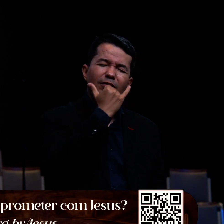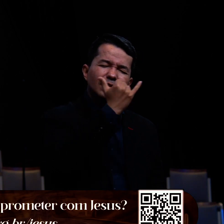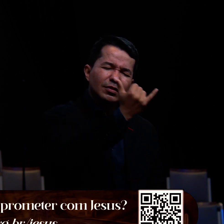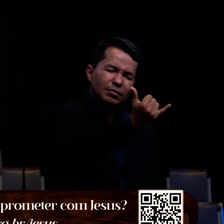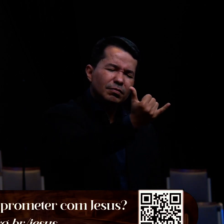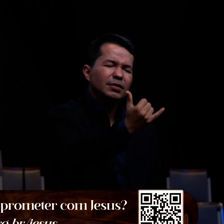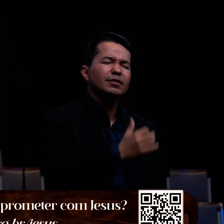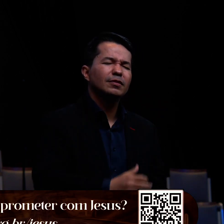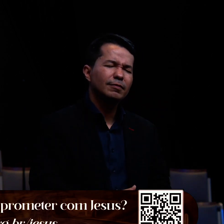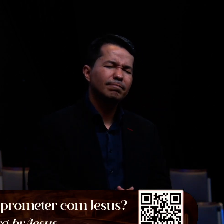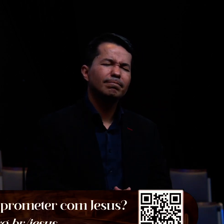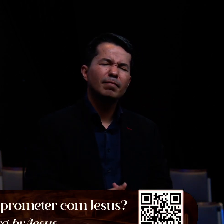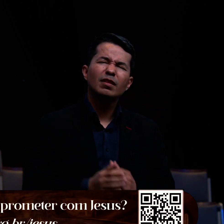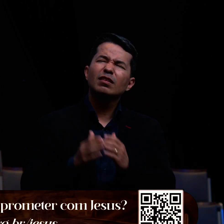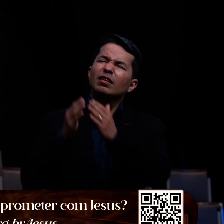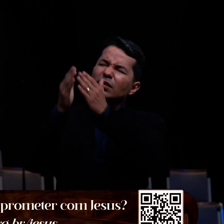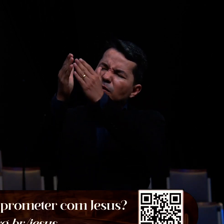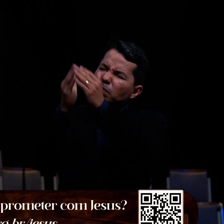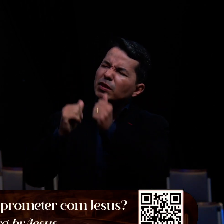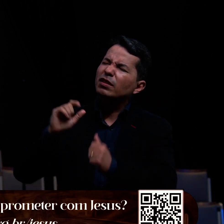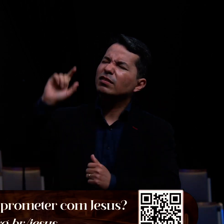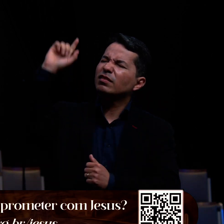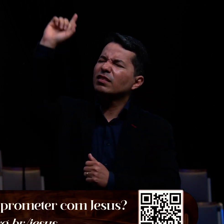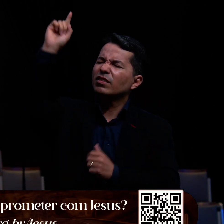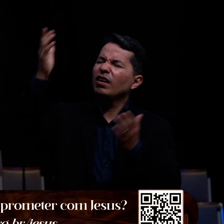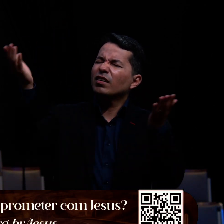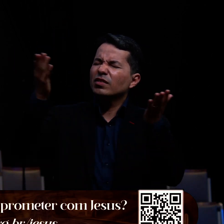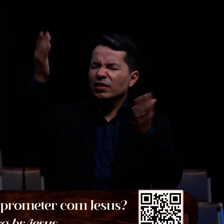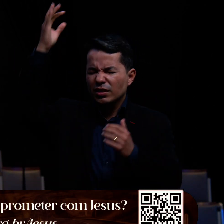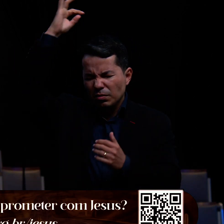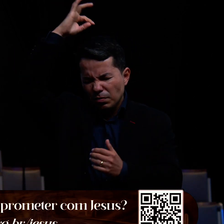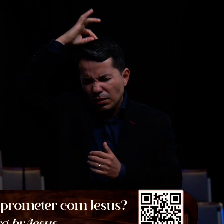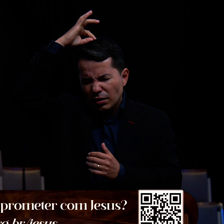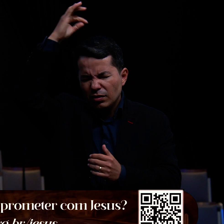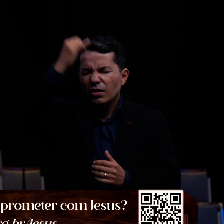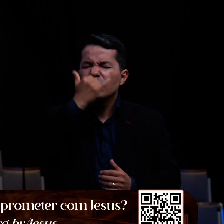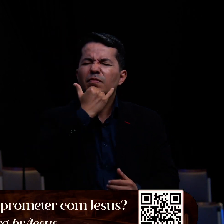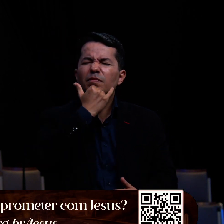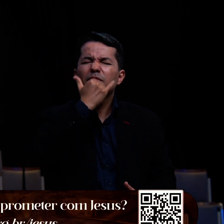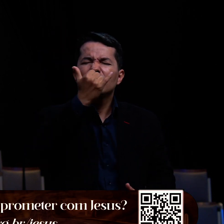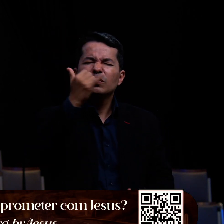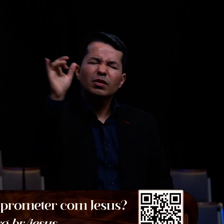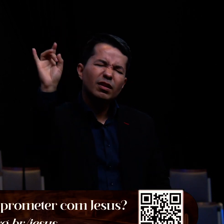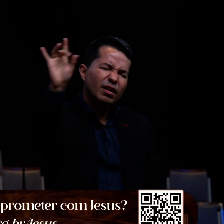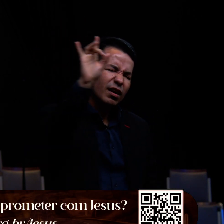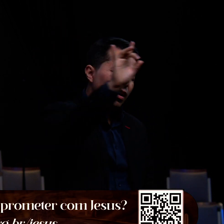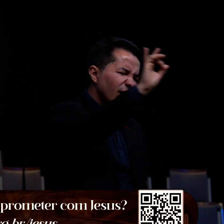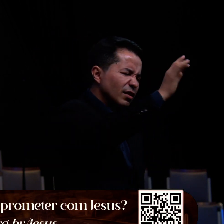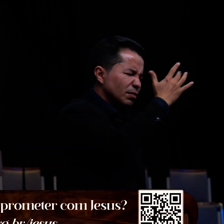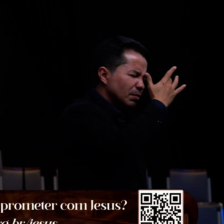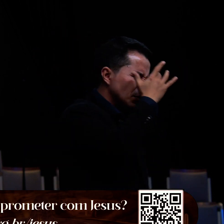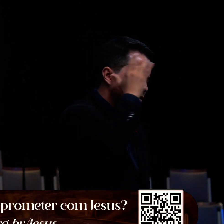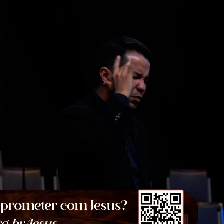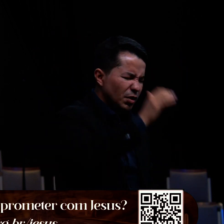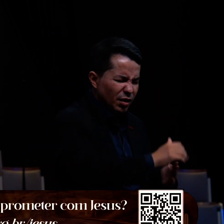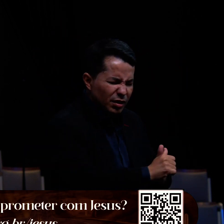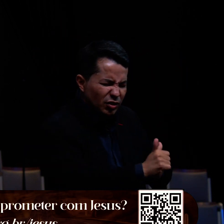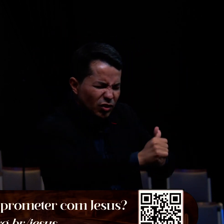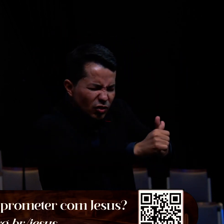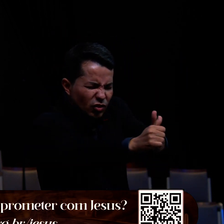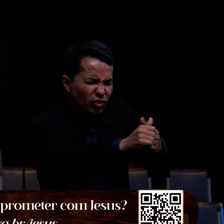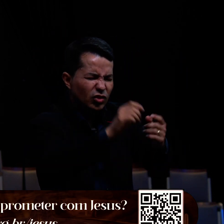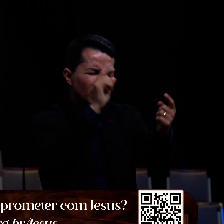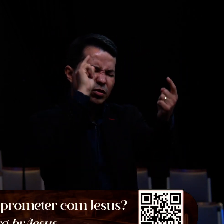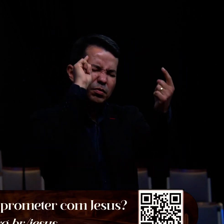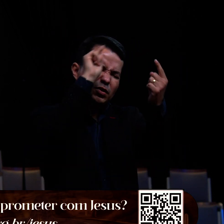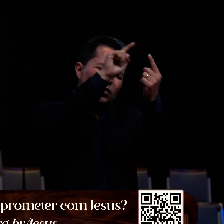de experimentar do teu perdão. E eu peço agora, Pai, que o teu Santo Espírito possa perdoar a